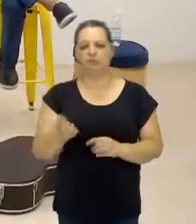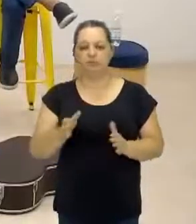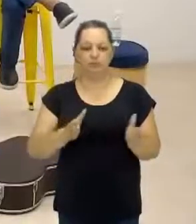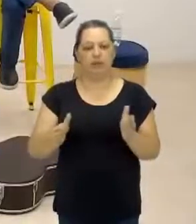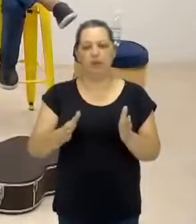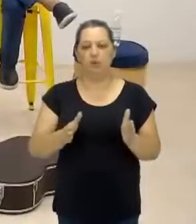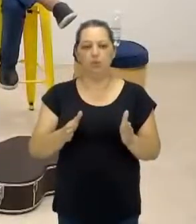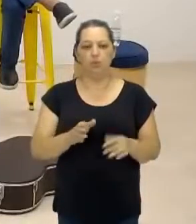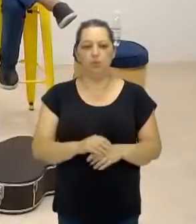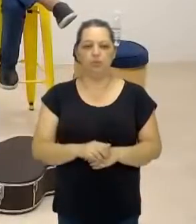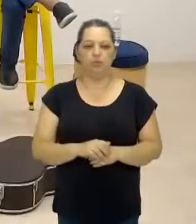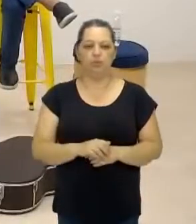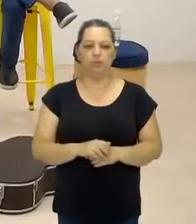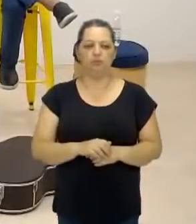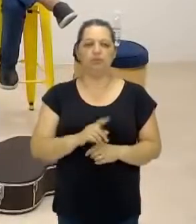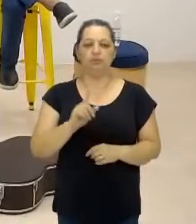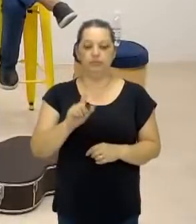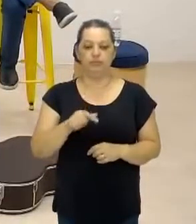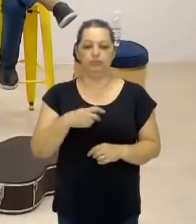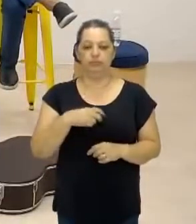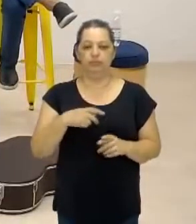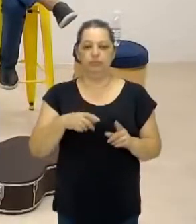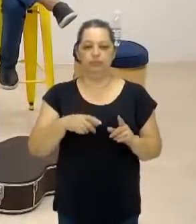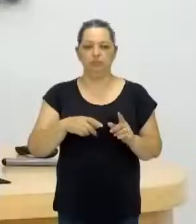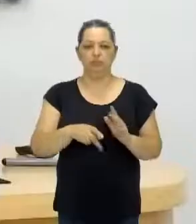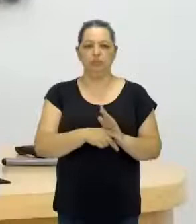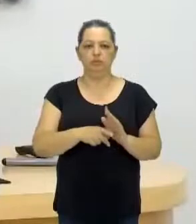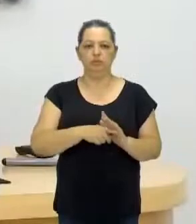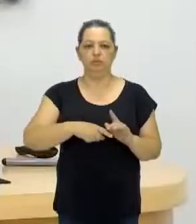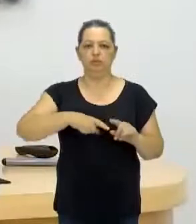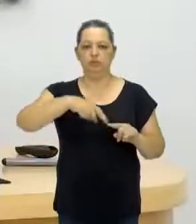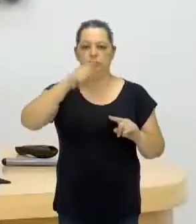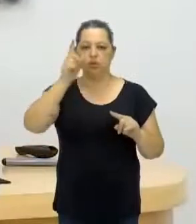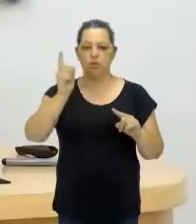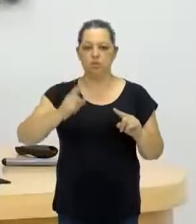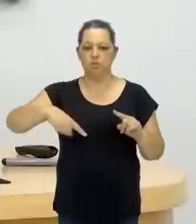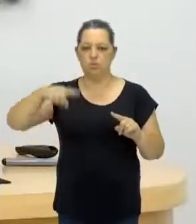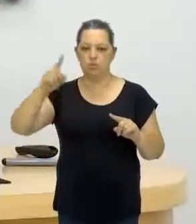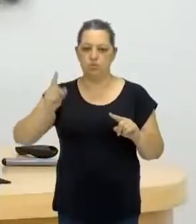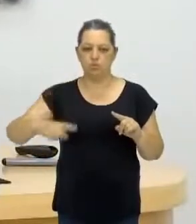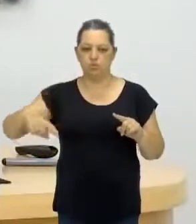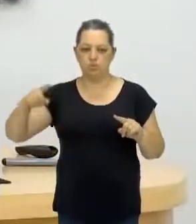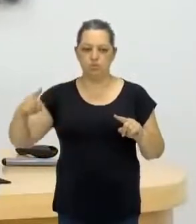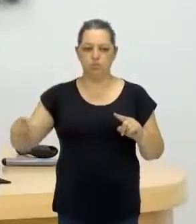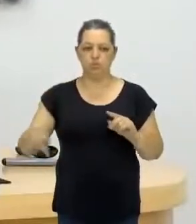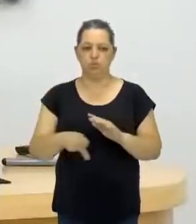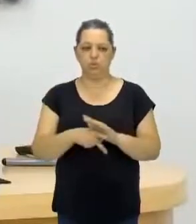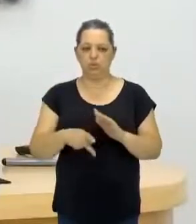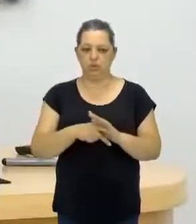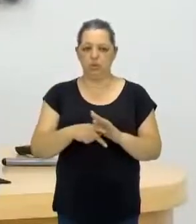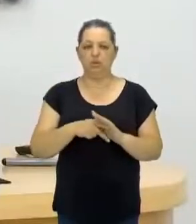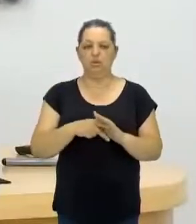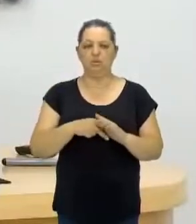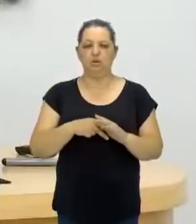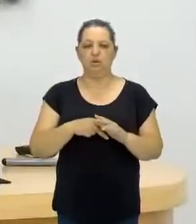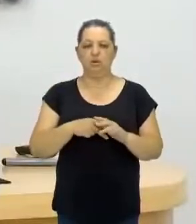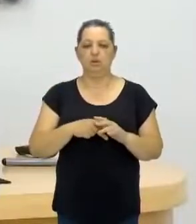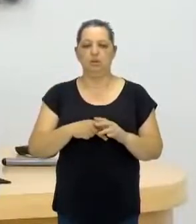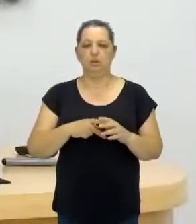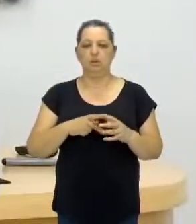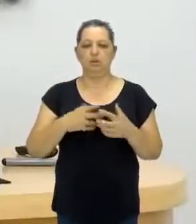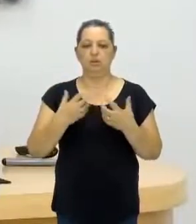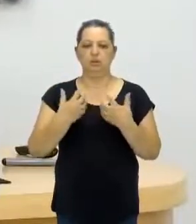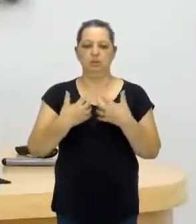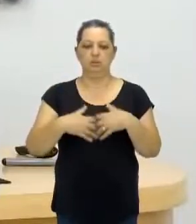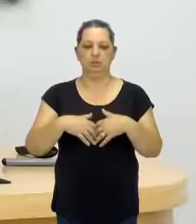aqui. Isso! Nas ondas, só ondas eletromagnéticas. No vácuo não há propagação de ondas